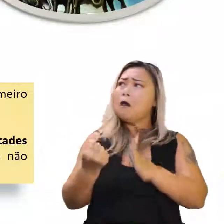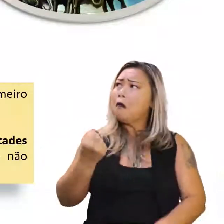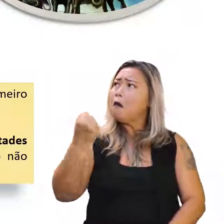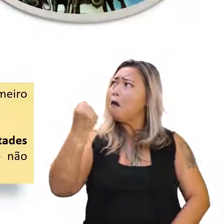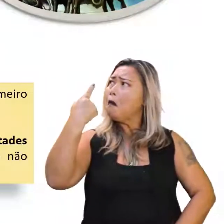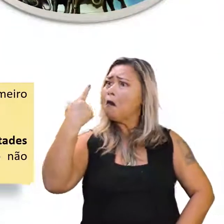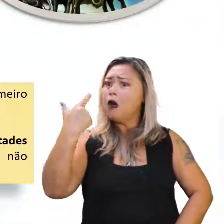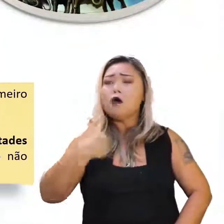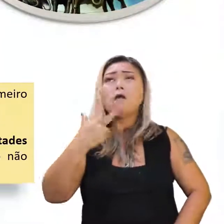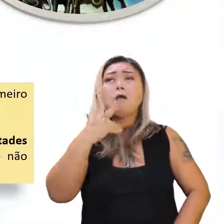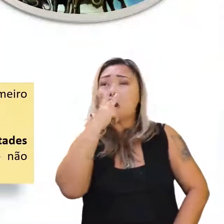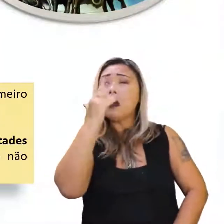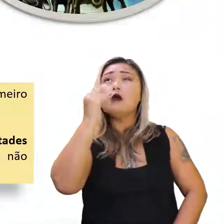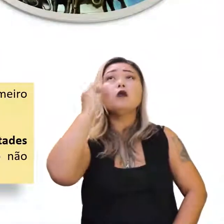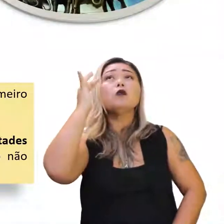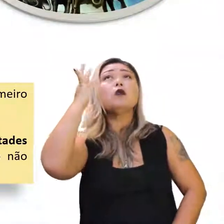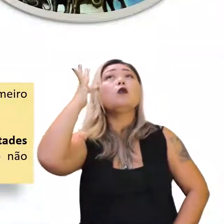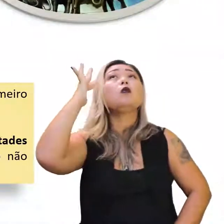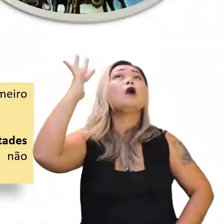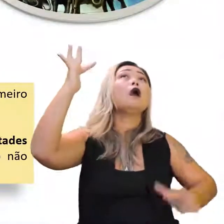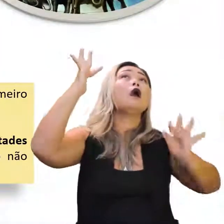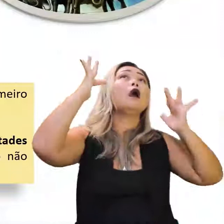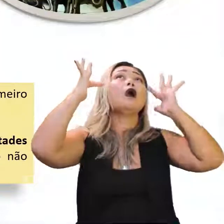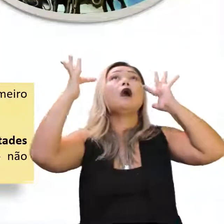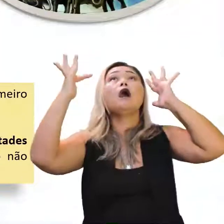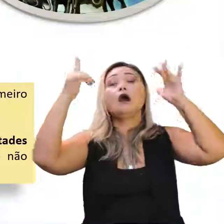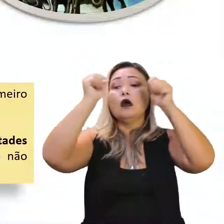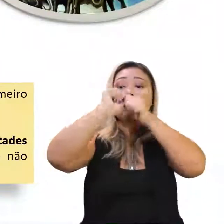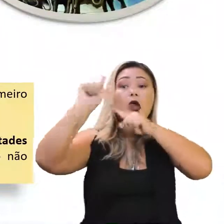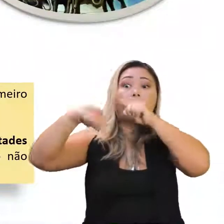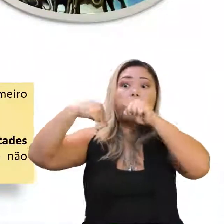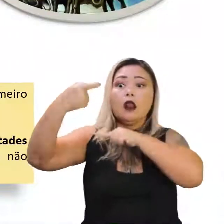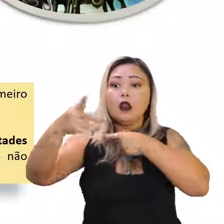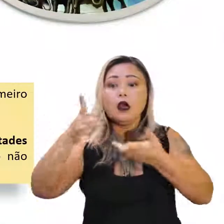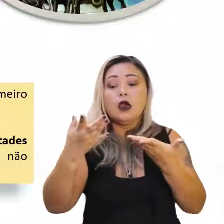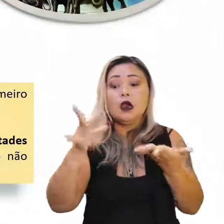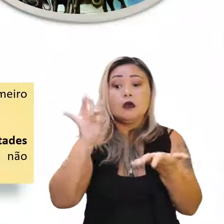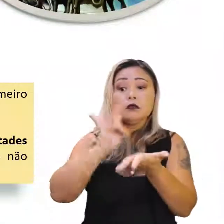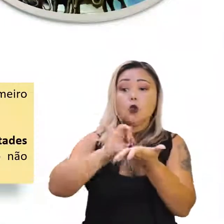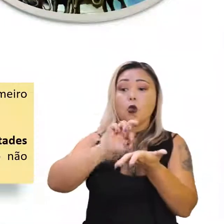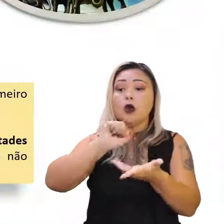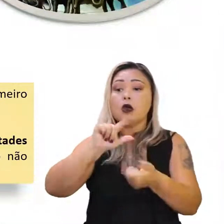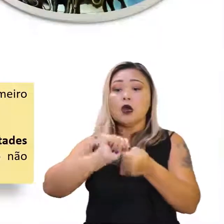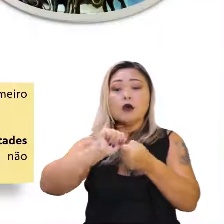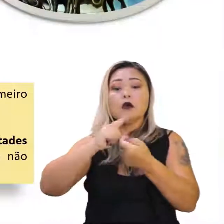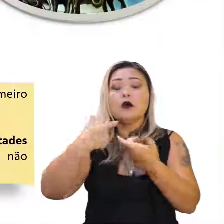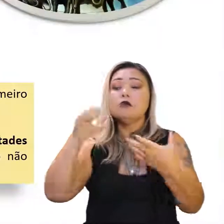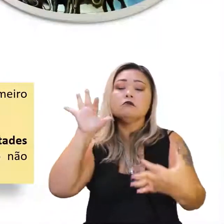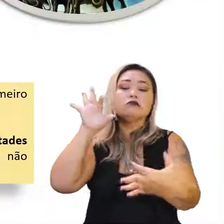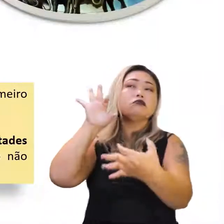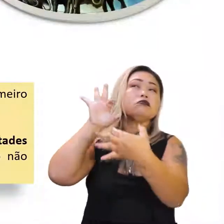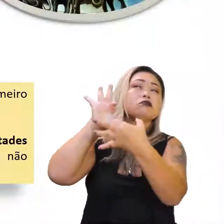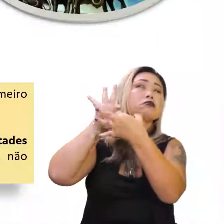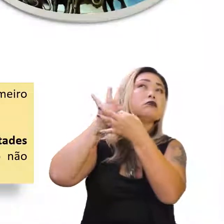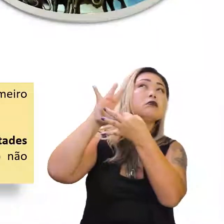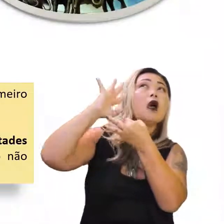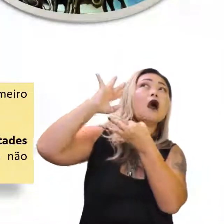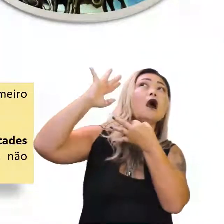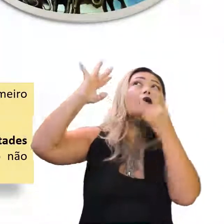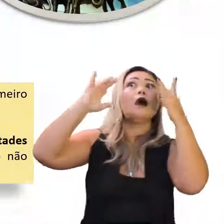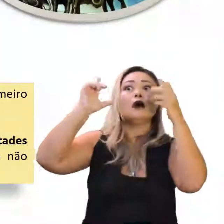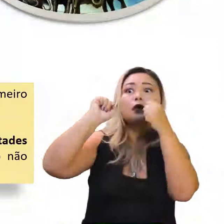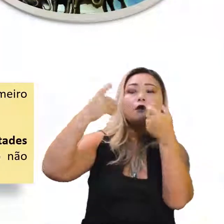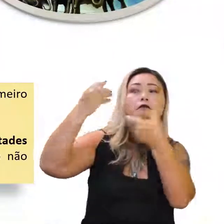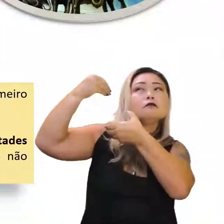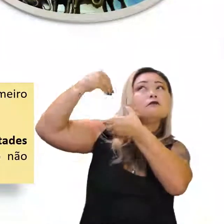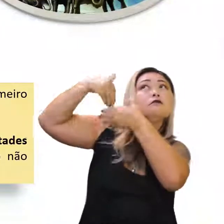absurda, como um sonho, né? A palavra está dizendo surrealismo, além da realidade, está ligado ao mistério do sonho.